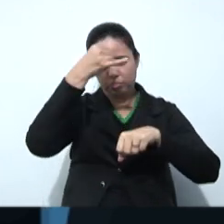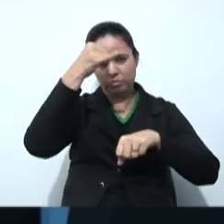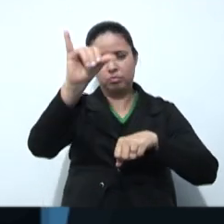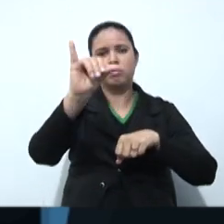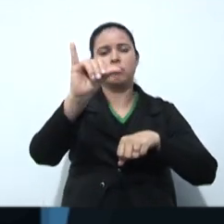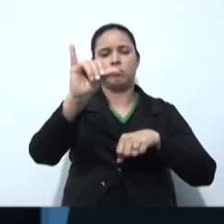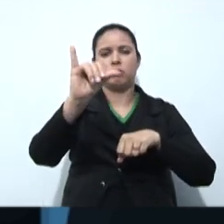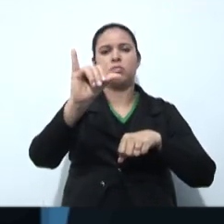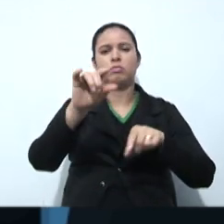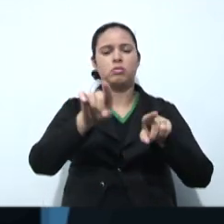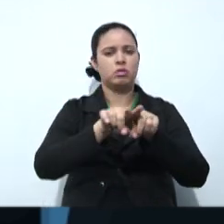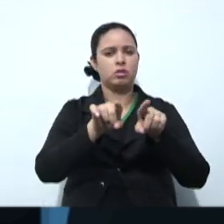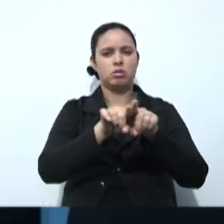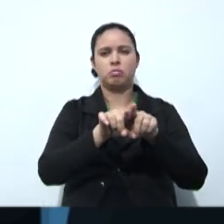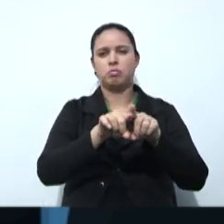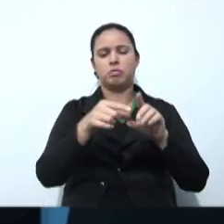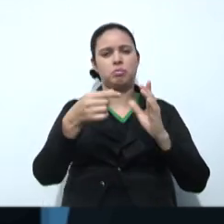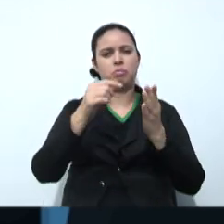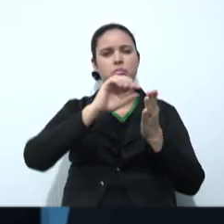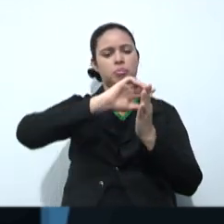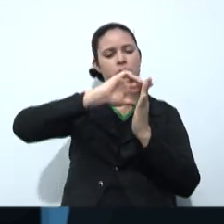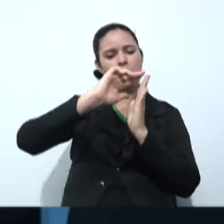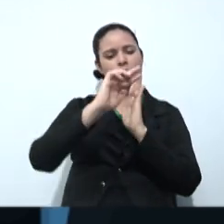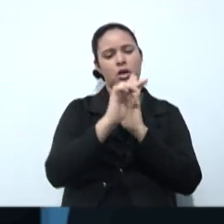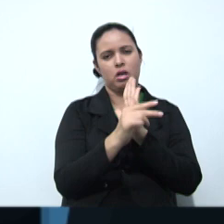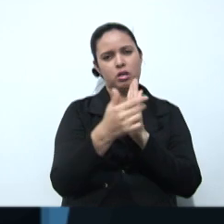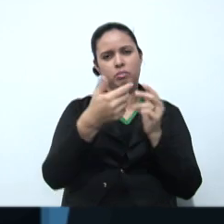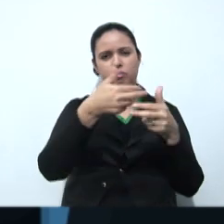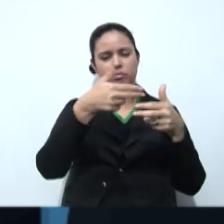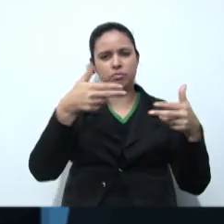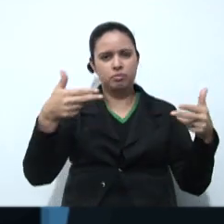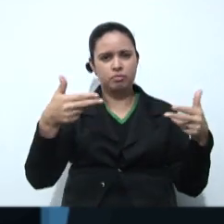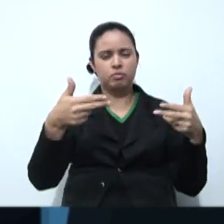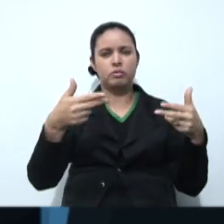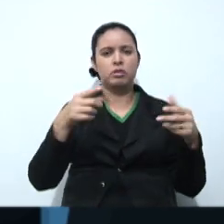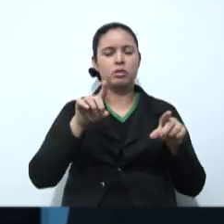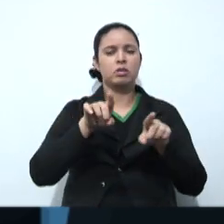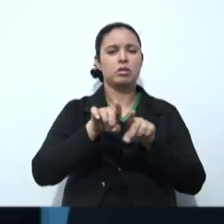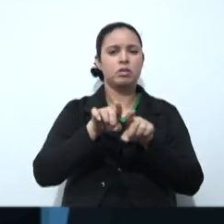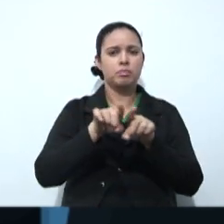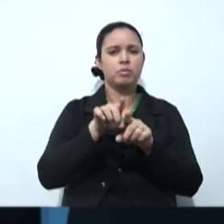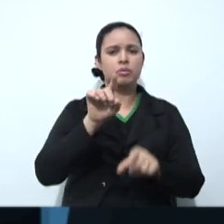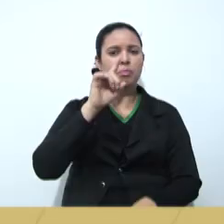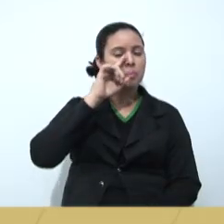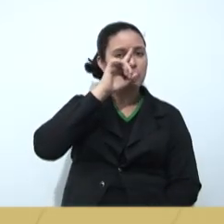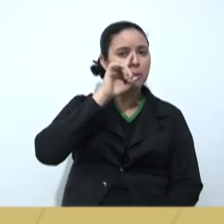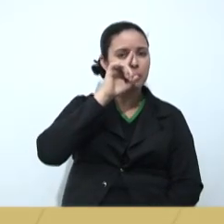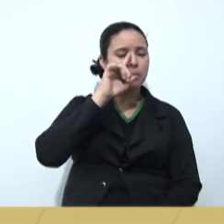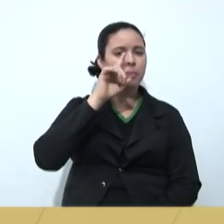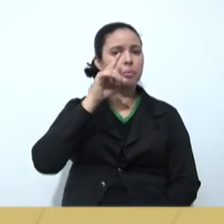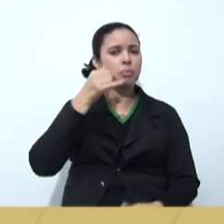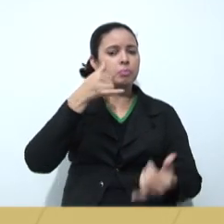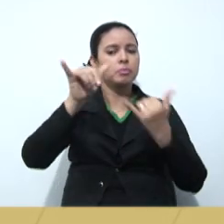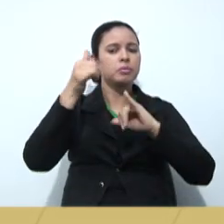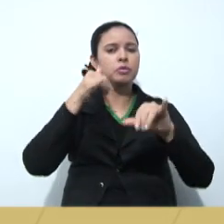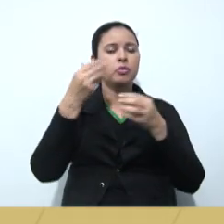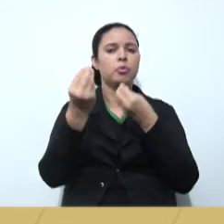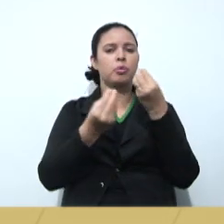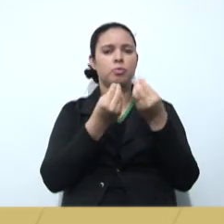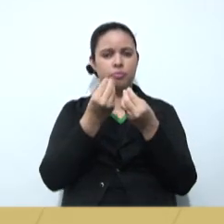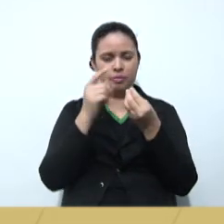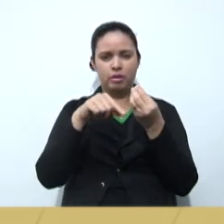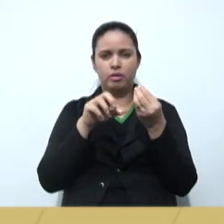pautas de contextos gerais, além de promover soluções para possíveis riscos de acidentes. A CIPA também